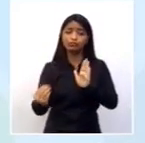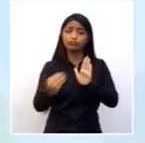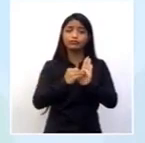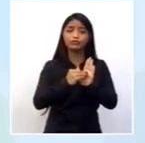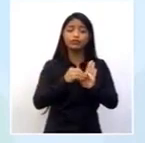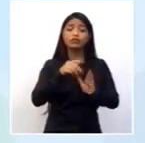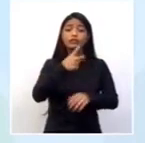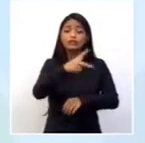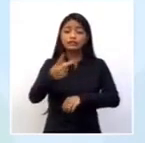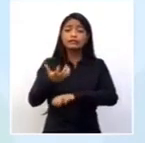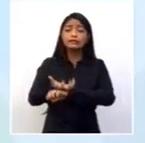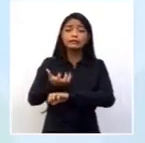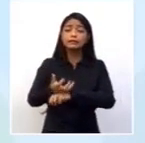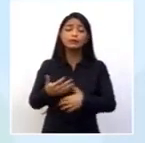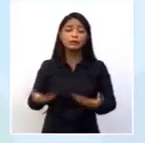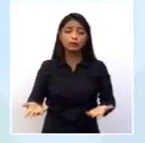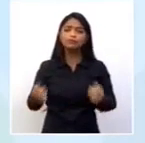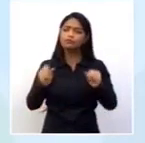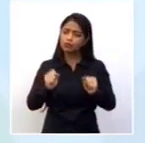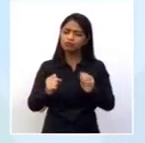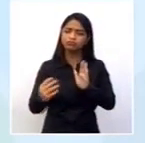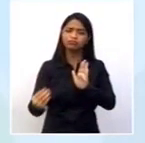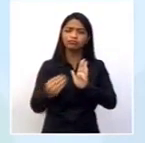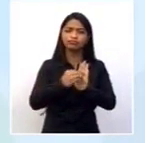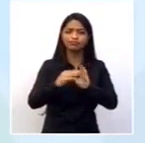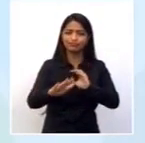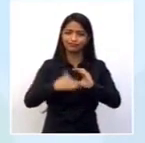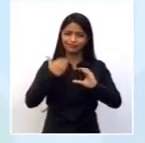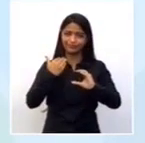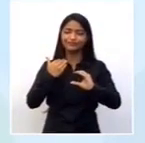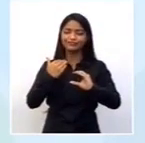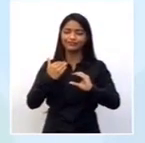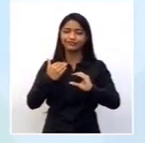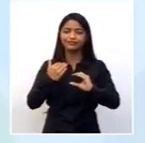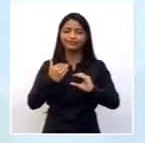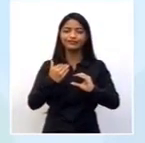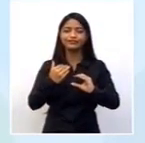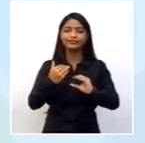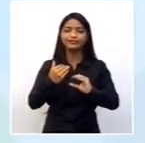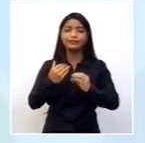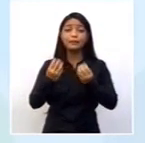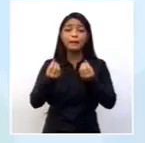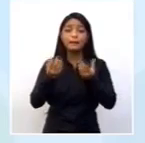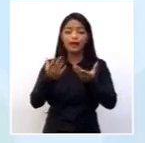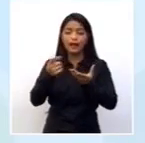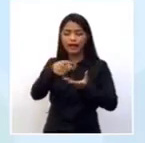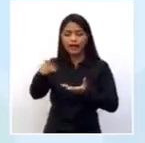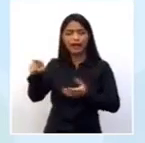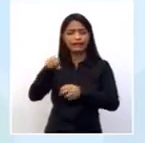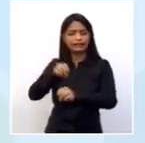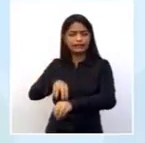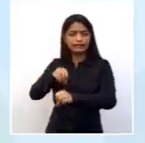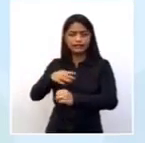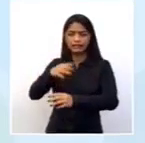vocês pertencem, para falar como esse acompanhamento do processo de ensino-aprendizagem se daria a partir dessa